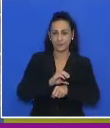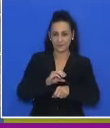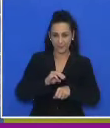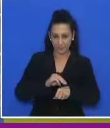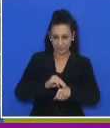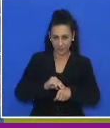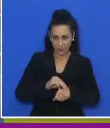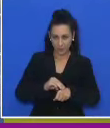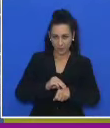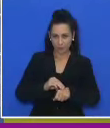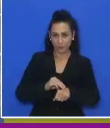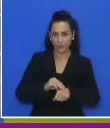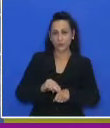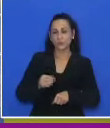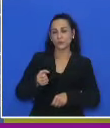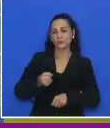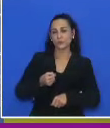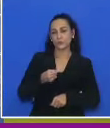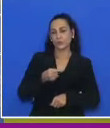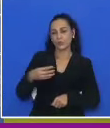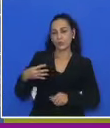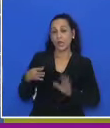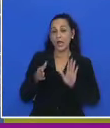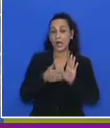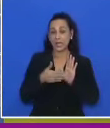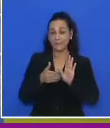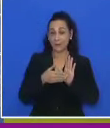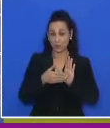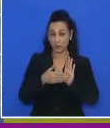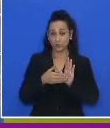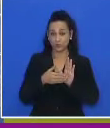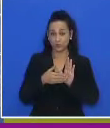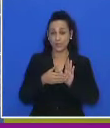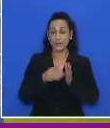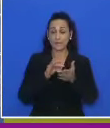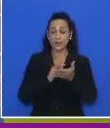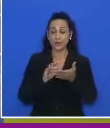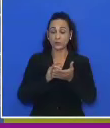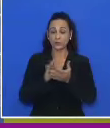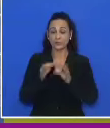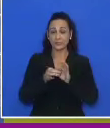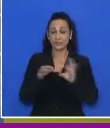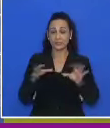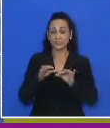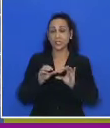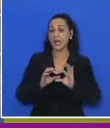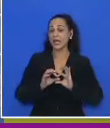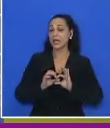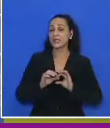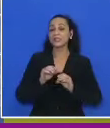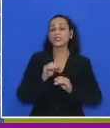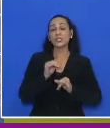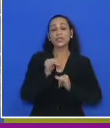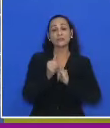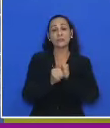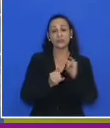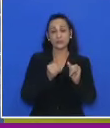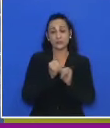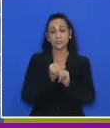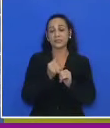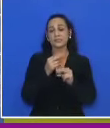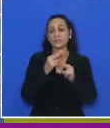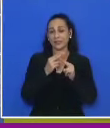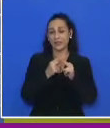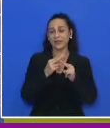Marrom, 14. As apostas para Loto Fácil da Independência estão disponíveis nas lotéricas de todo o Brasil e nos canais eletrônicos